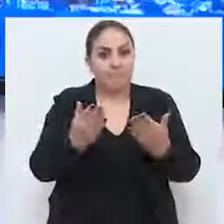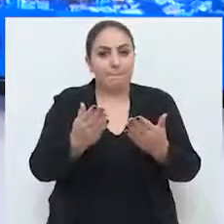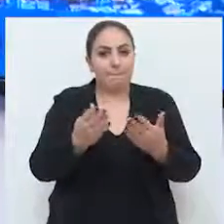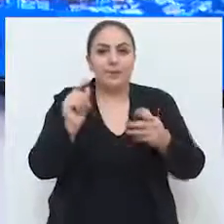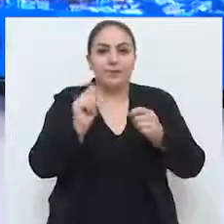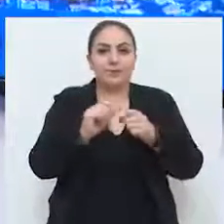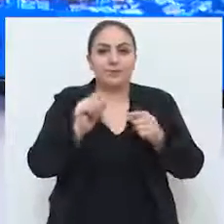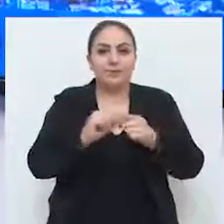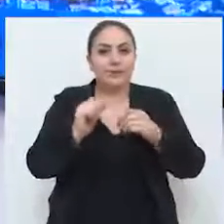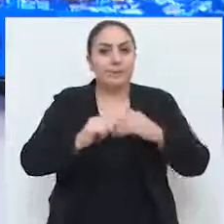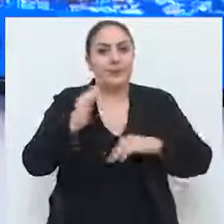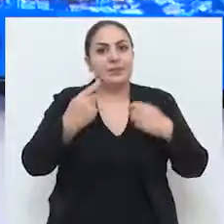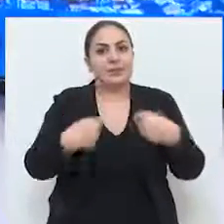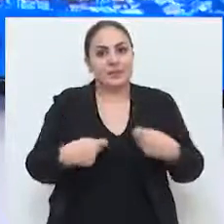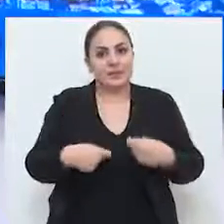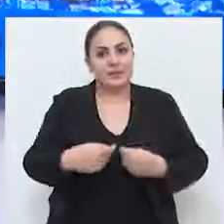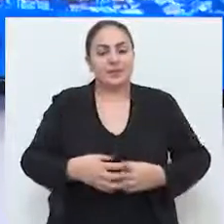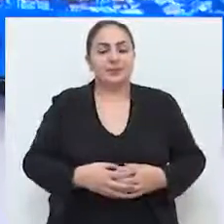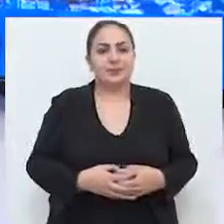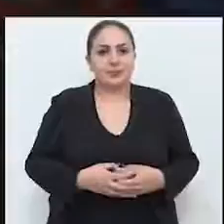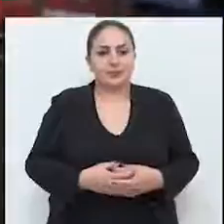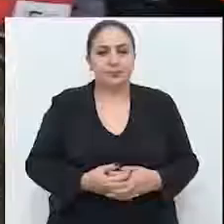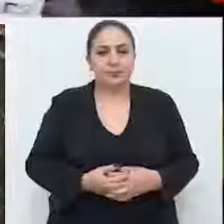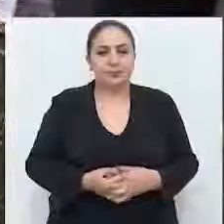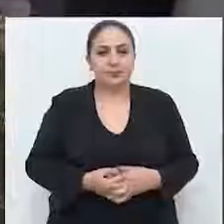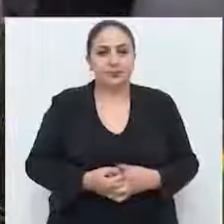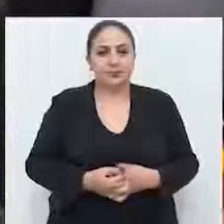agora se faz ainda mais necessária.